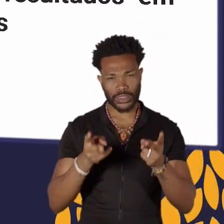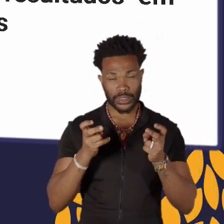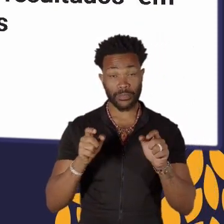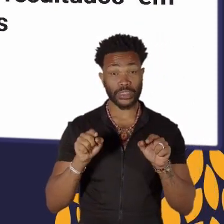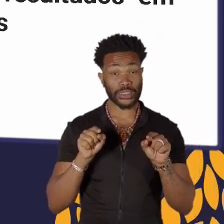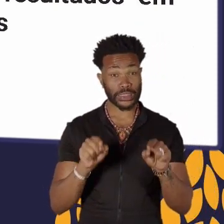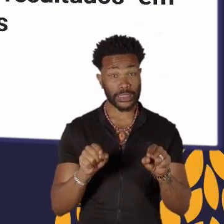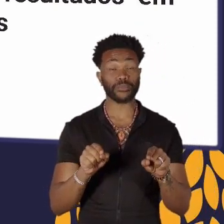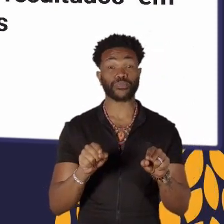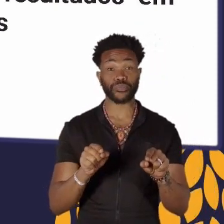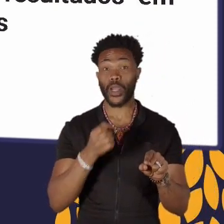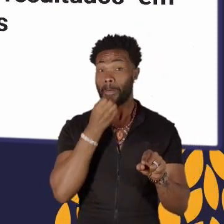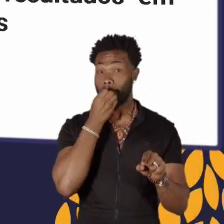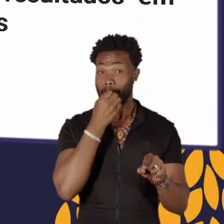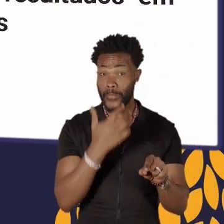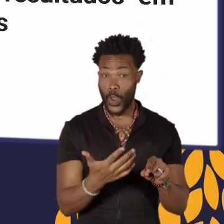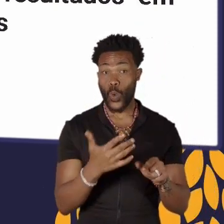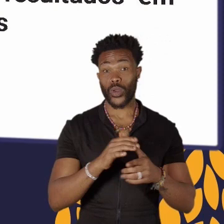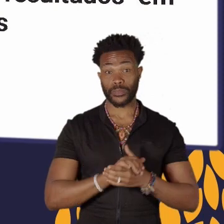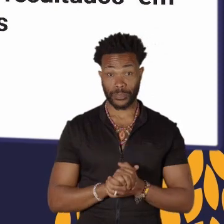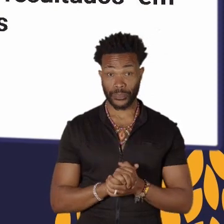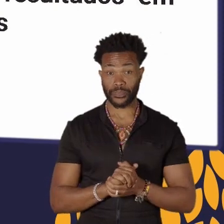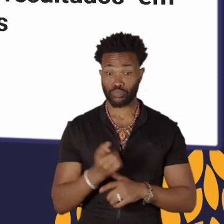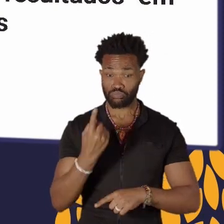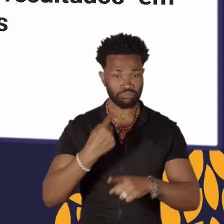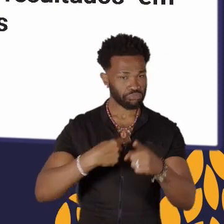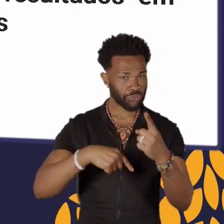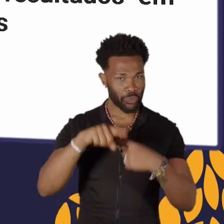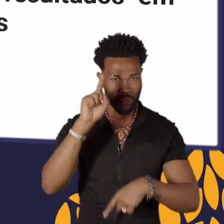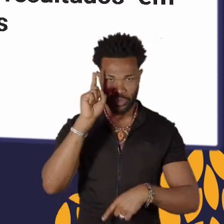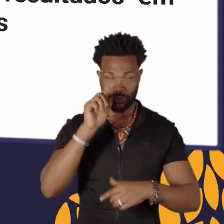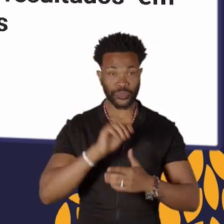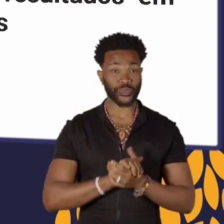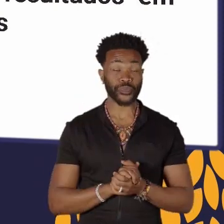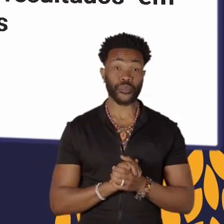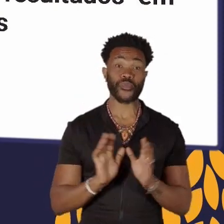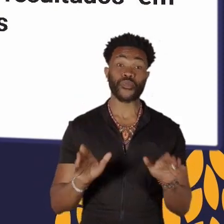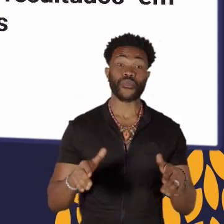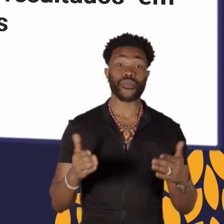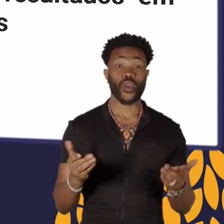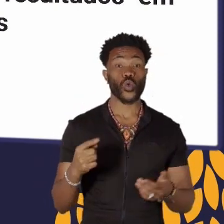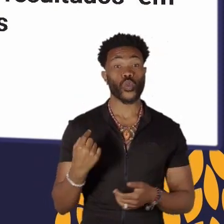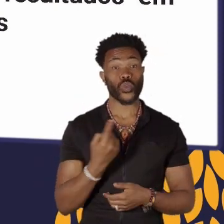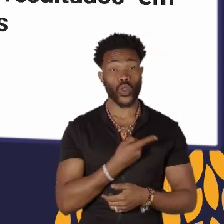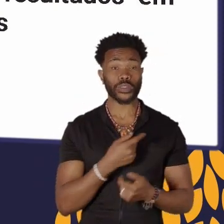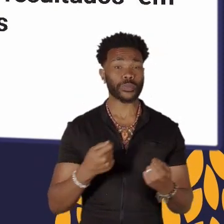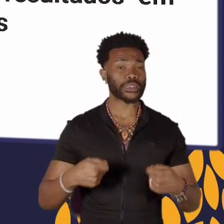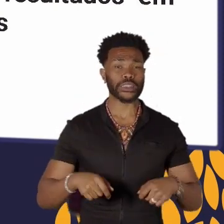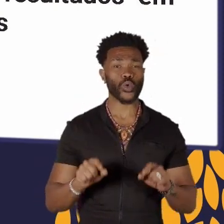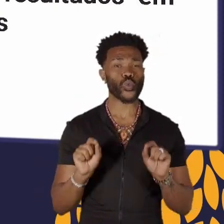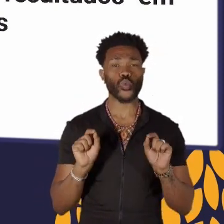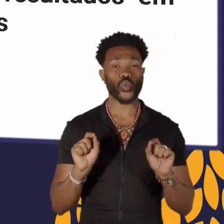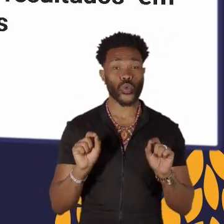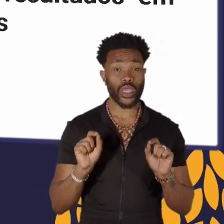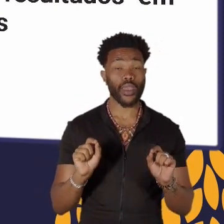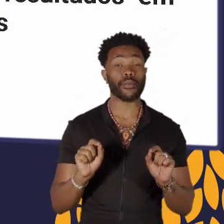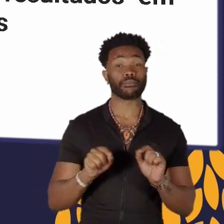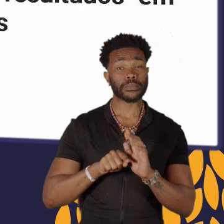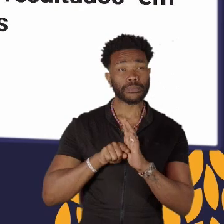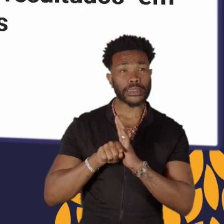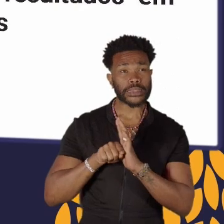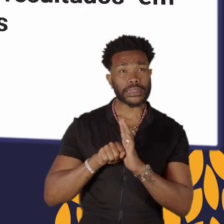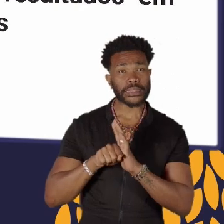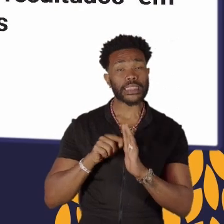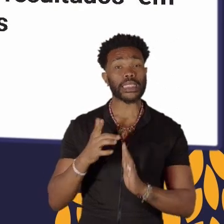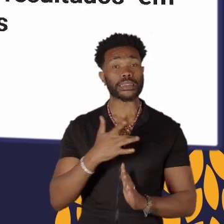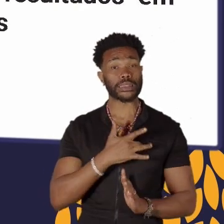como boas, como de sucesso. E aí a gente tem que explorar as condições